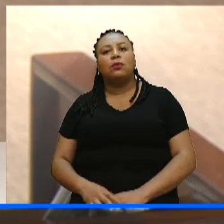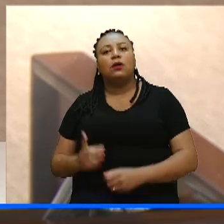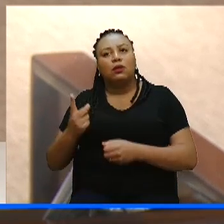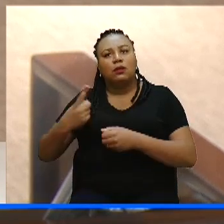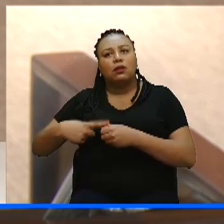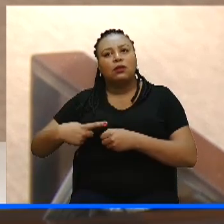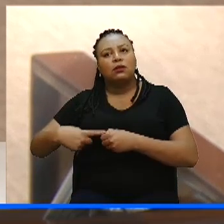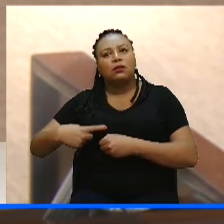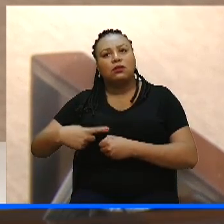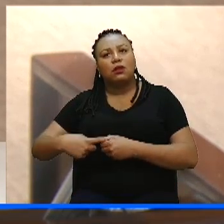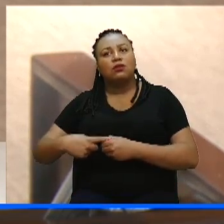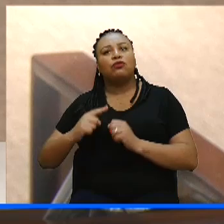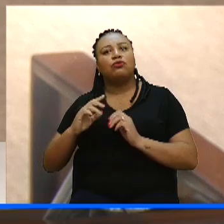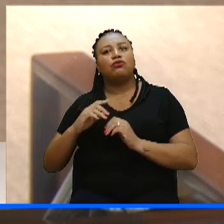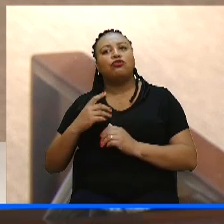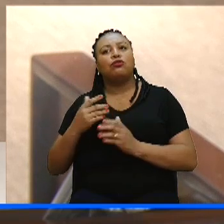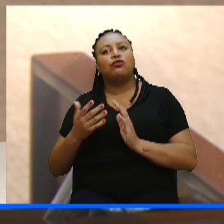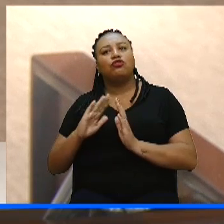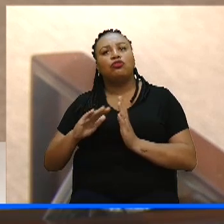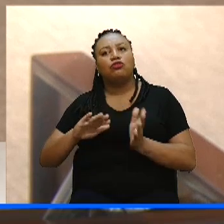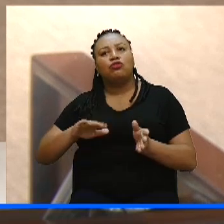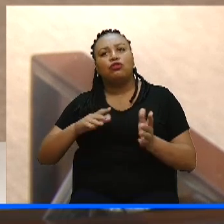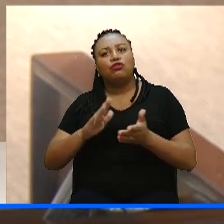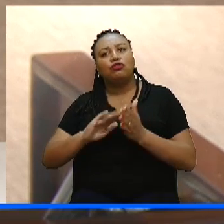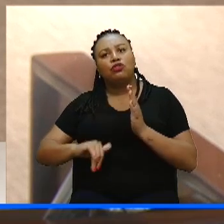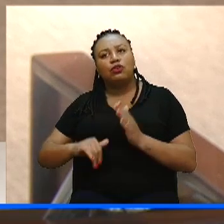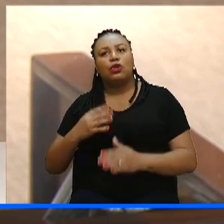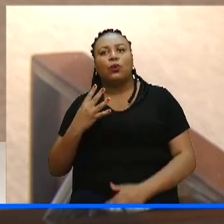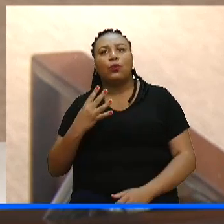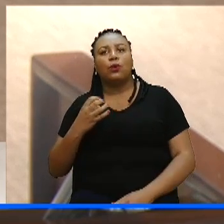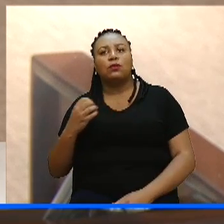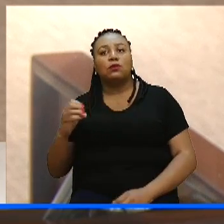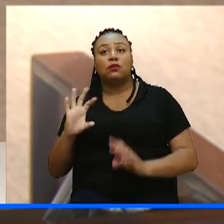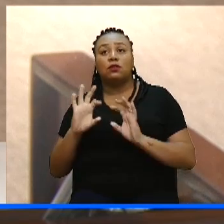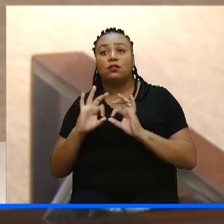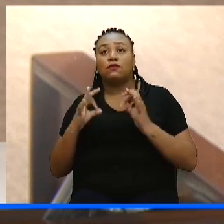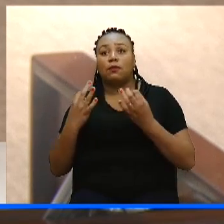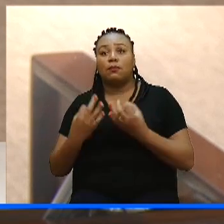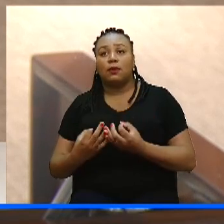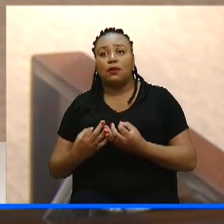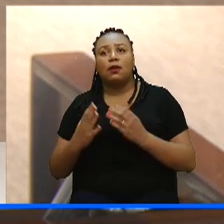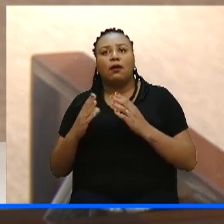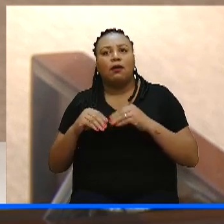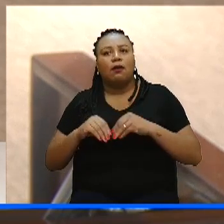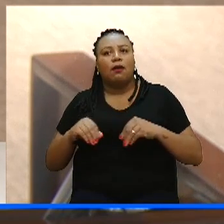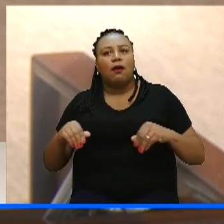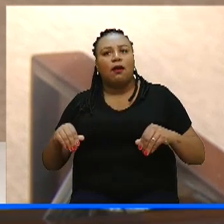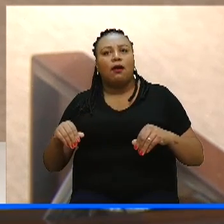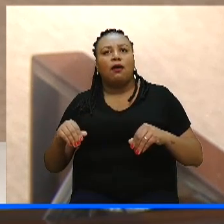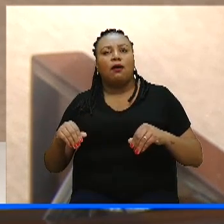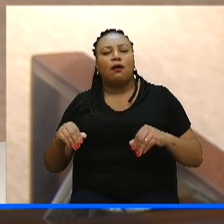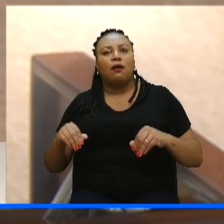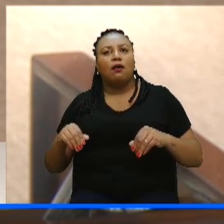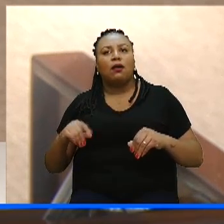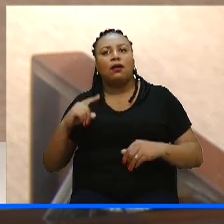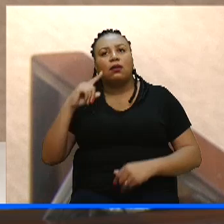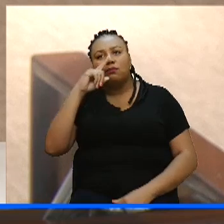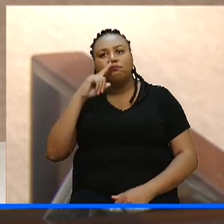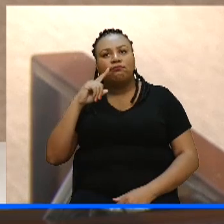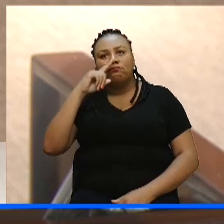município retire 400 famílias de moradores em área a área babá em área de